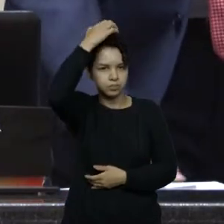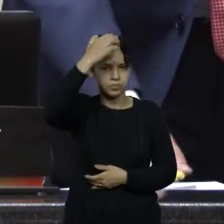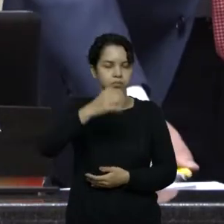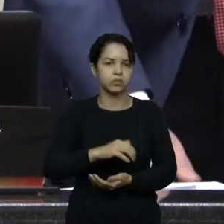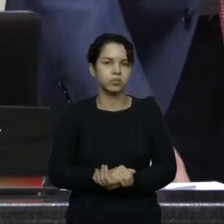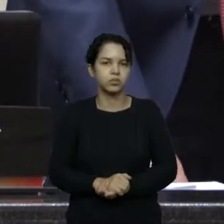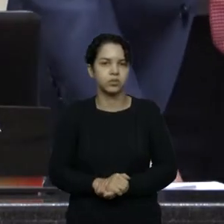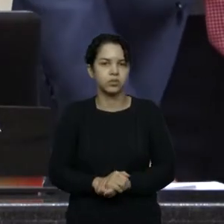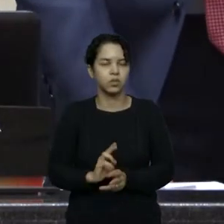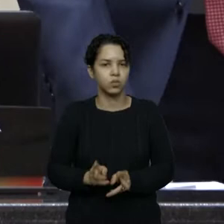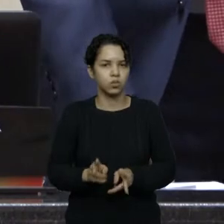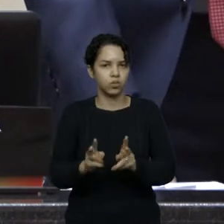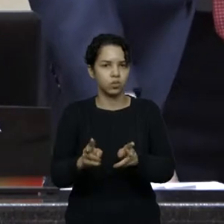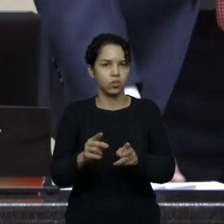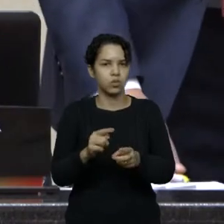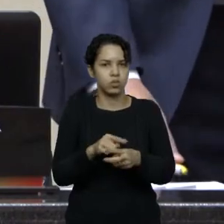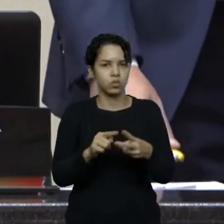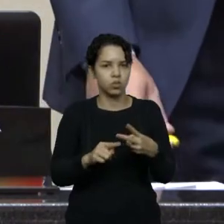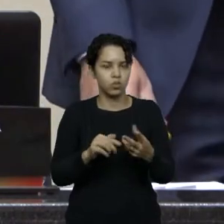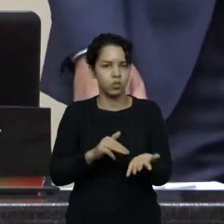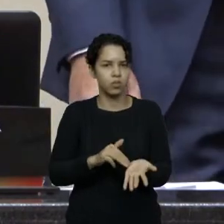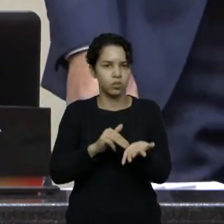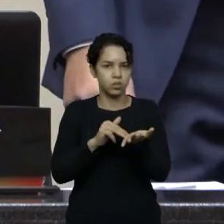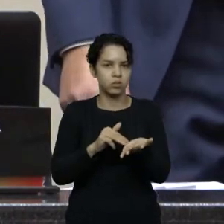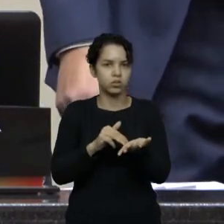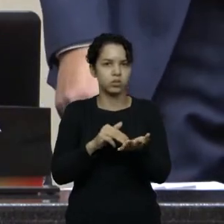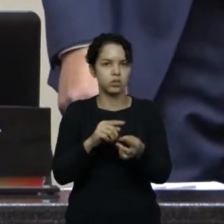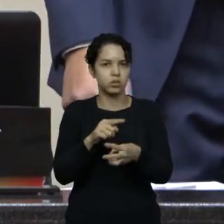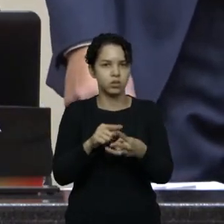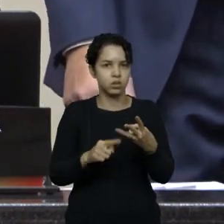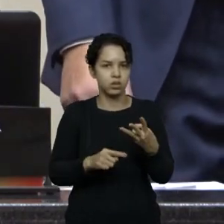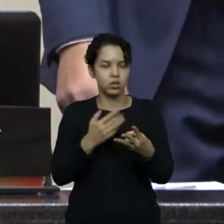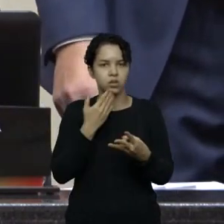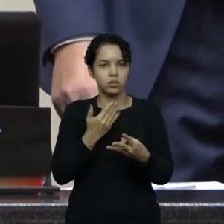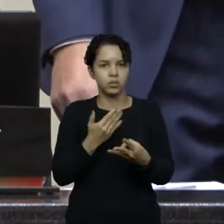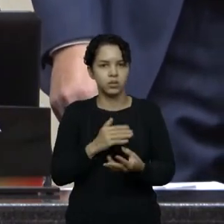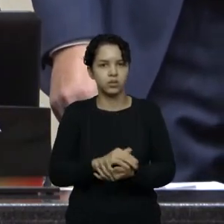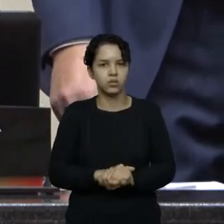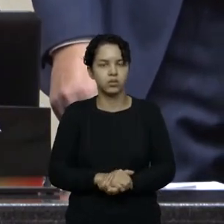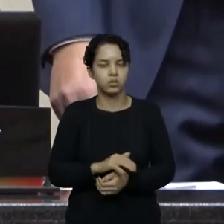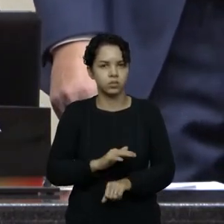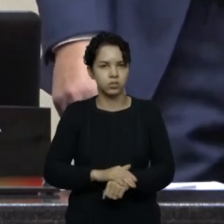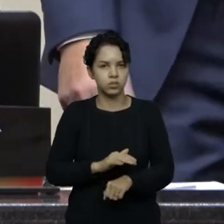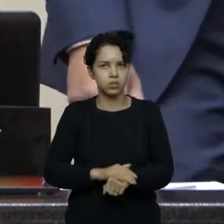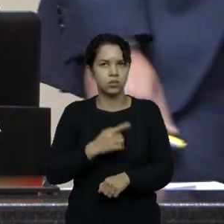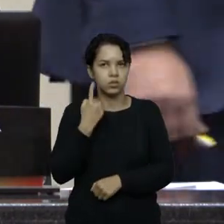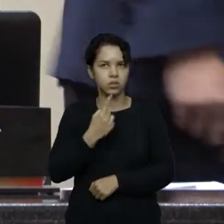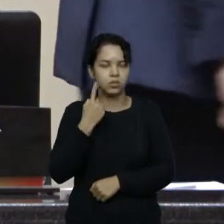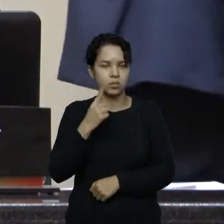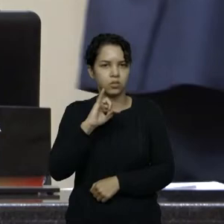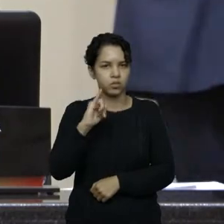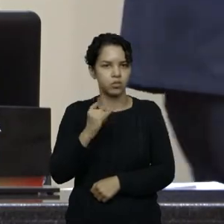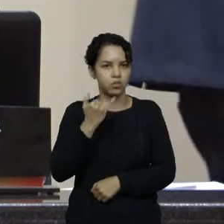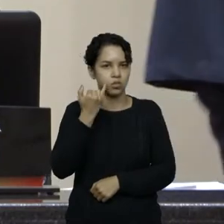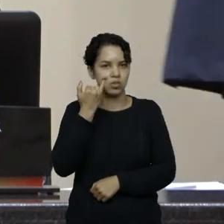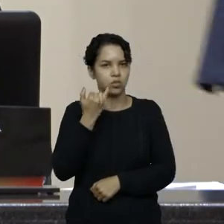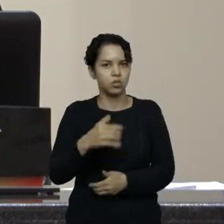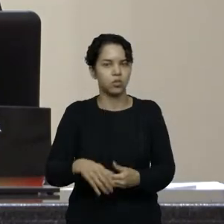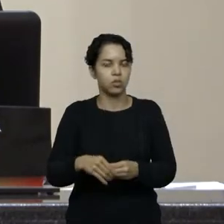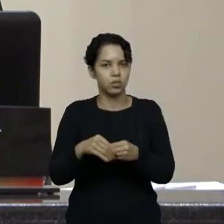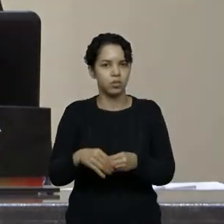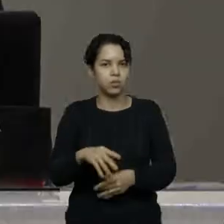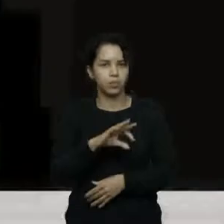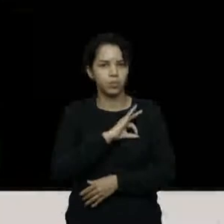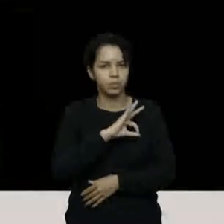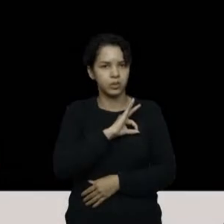Ainda temos duas moções e mais três requerimentos autor Deputado José Lopes cumprimentando a